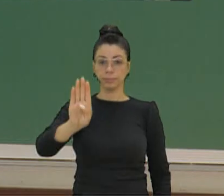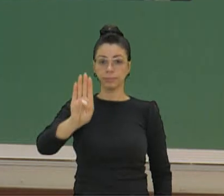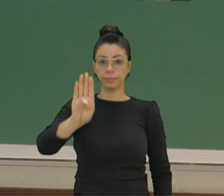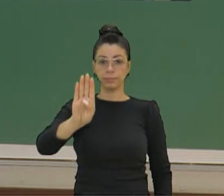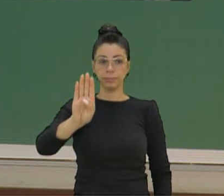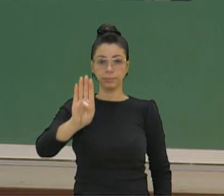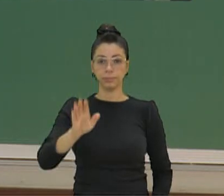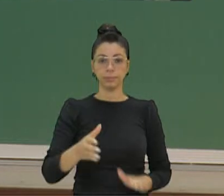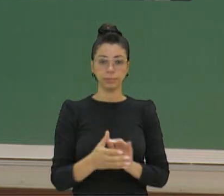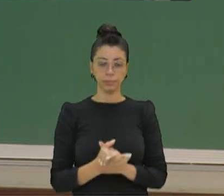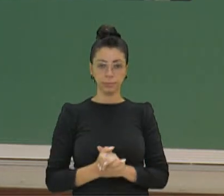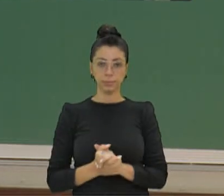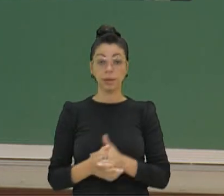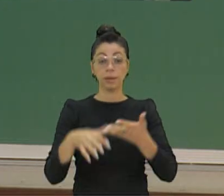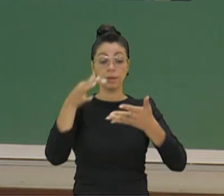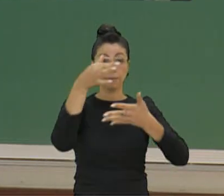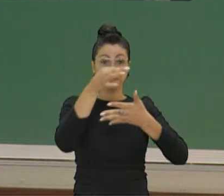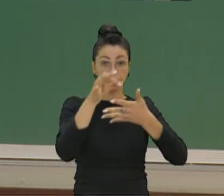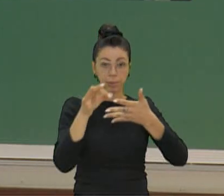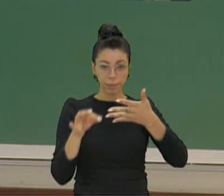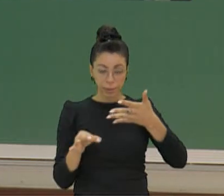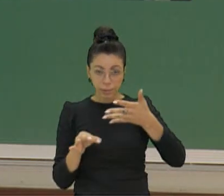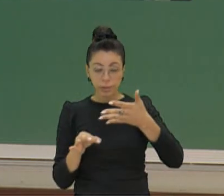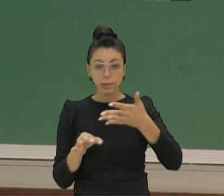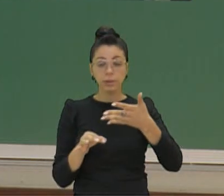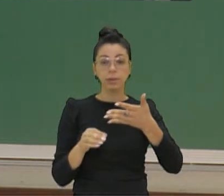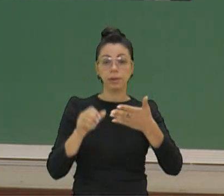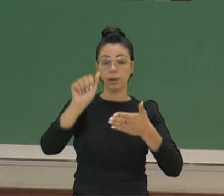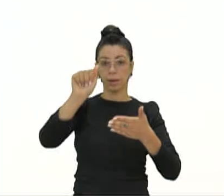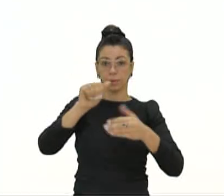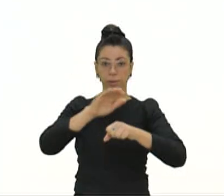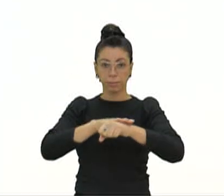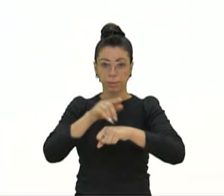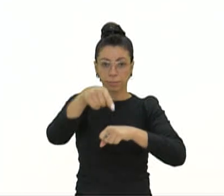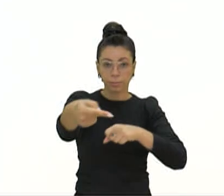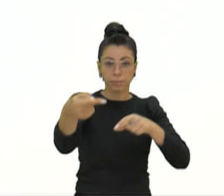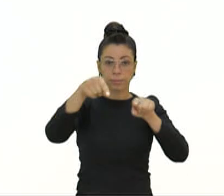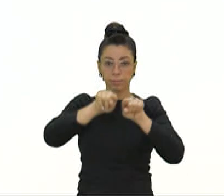na tela. Nós vamos corrigir a letra A, eu vou dar um tempinho e já volto.